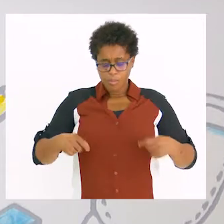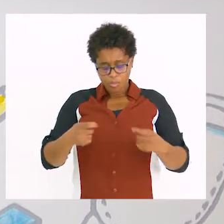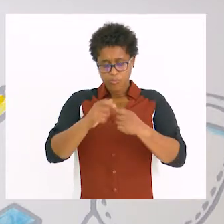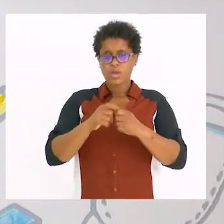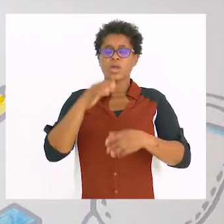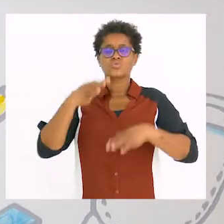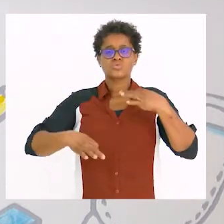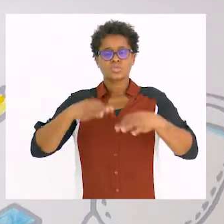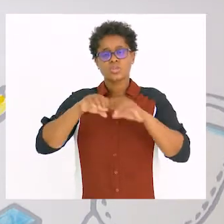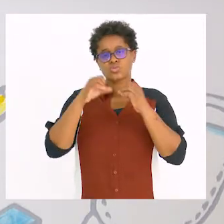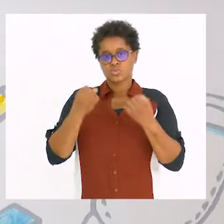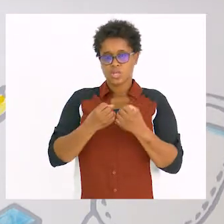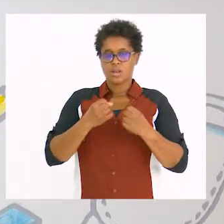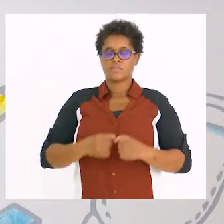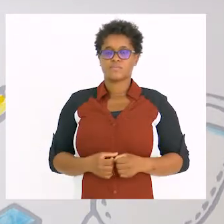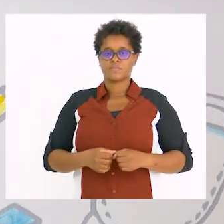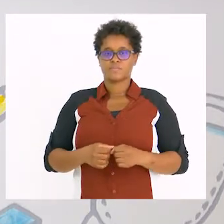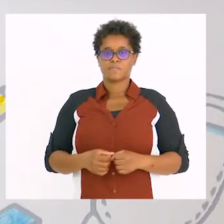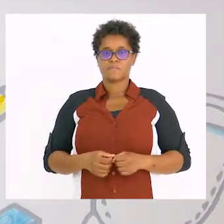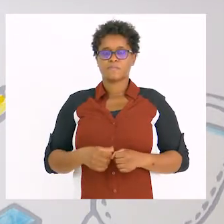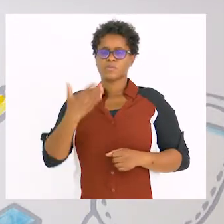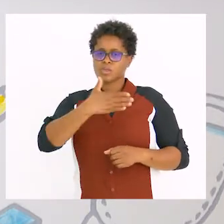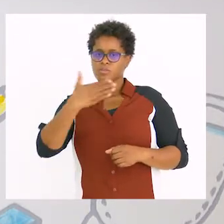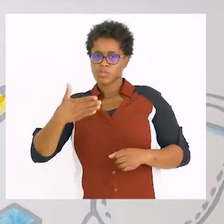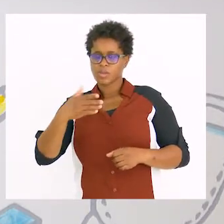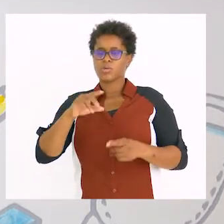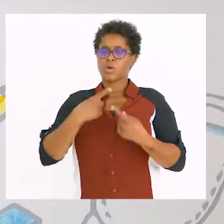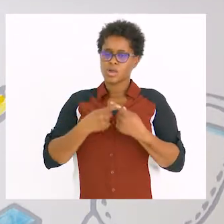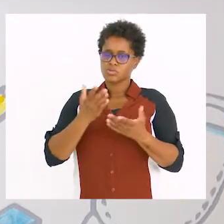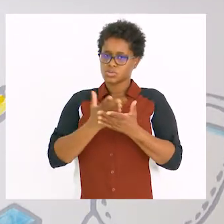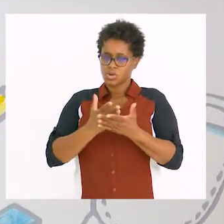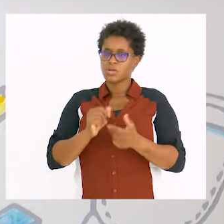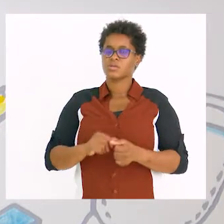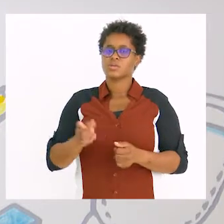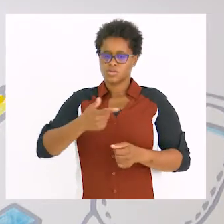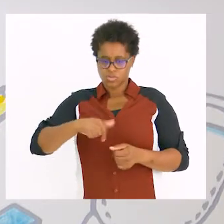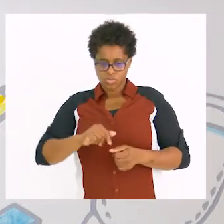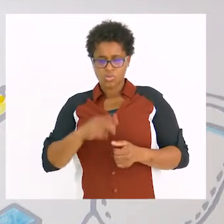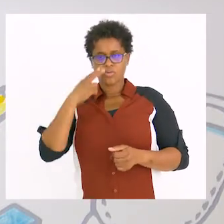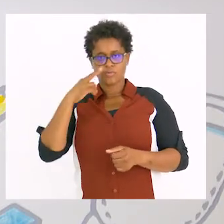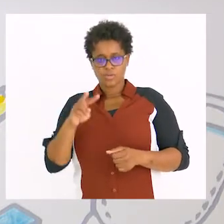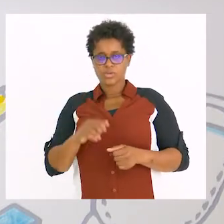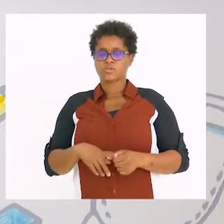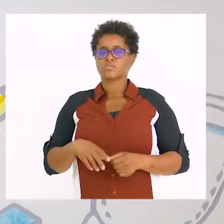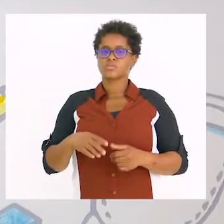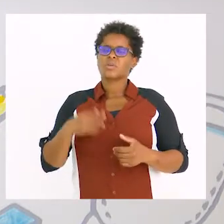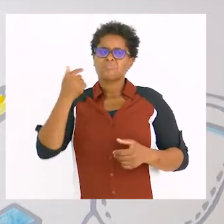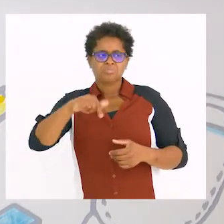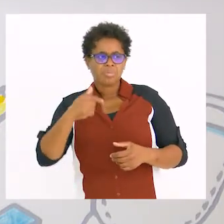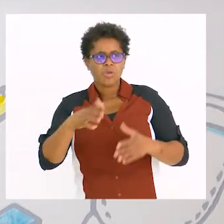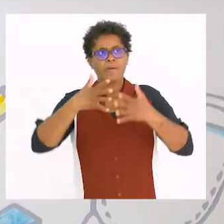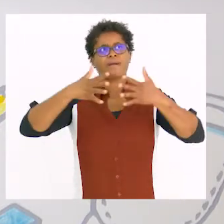a justiça social. No 11º ano, nós vimos que existe uma